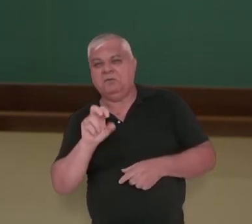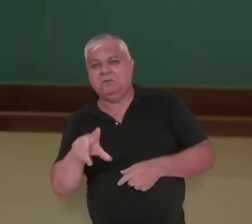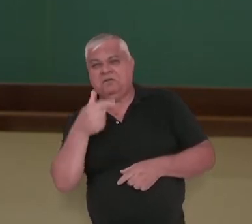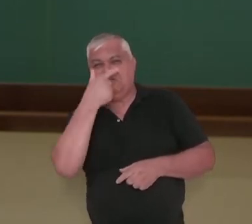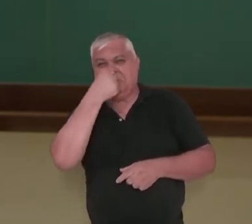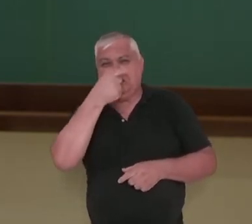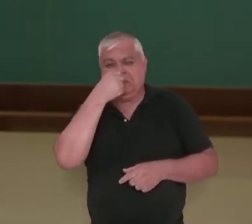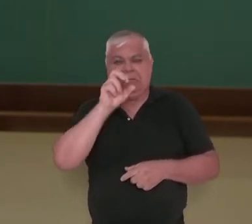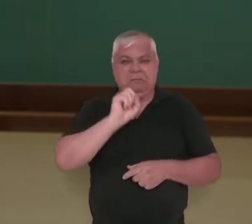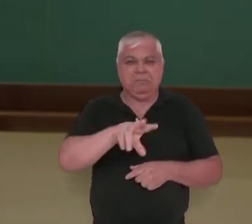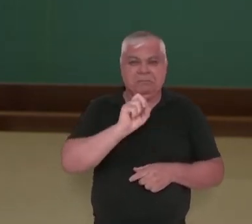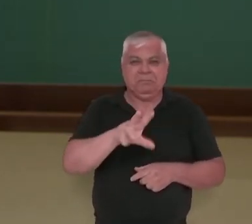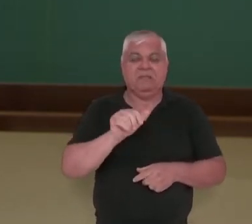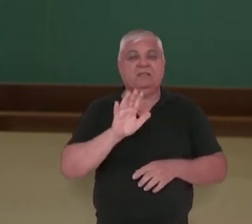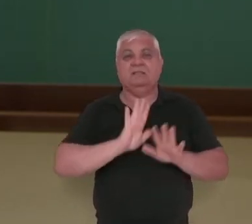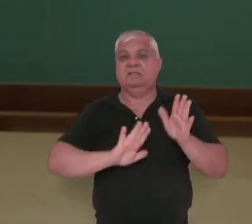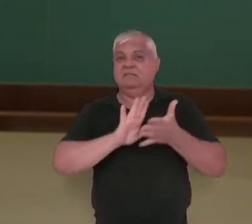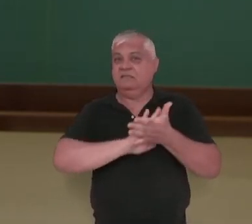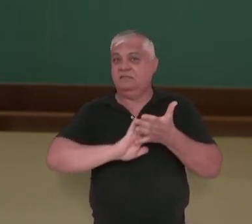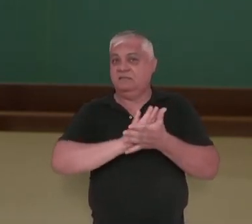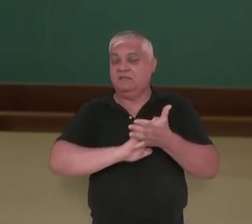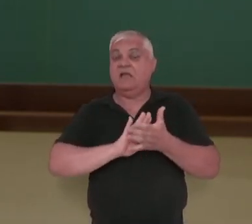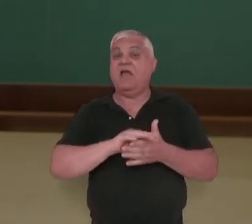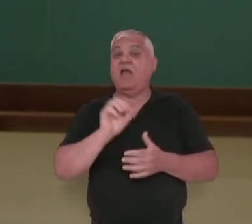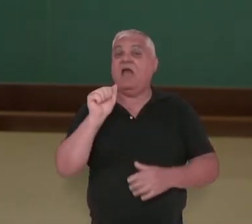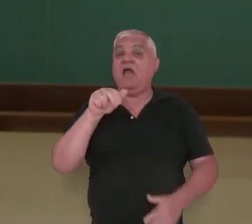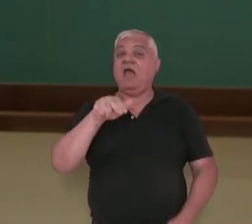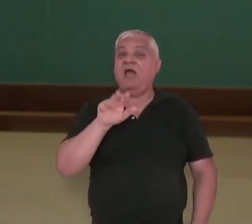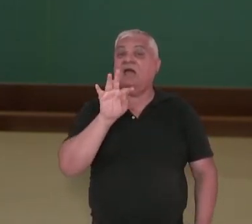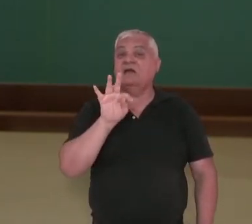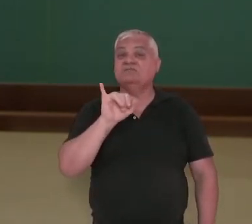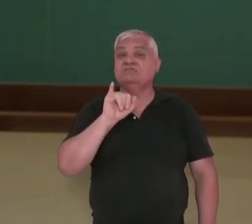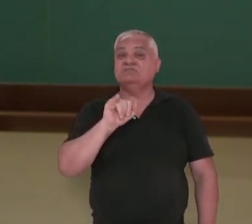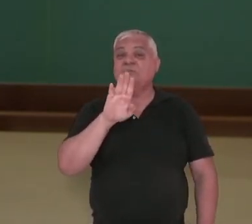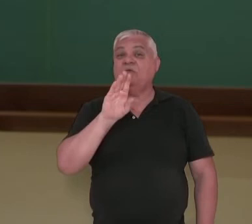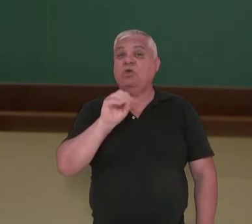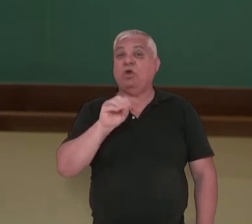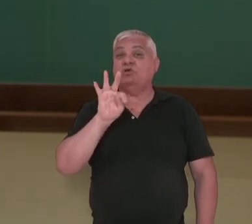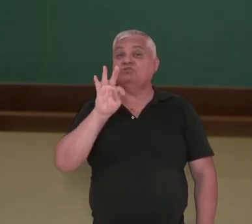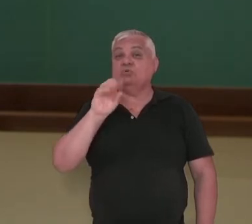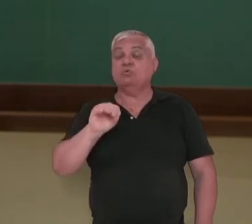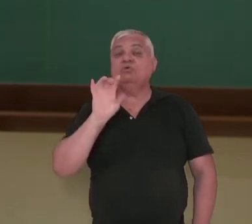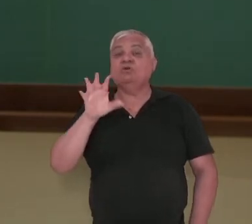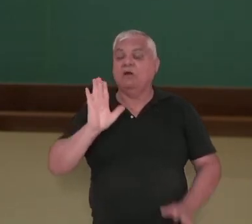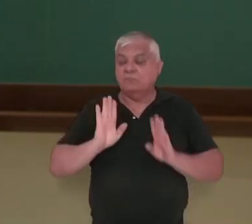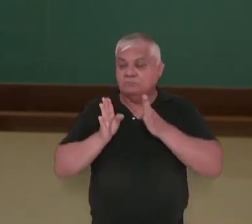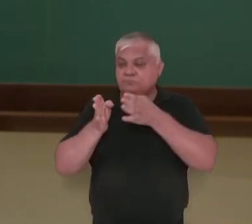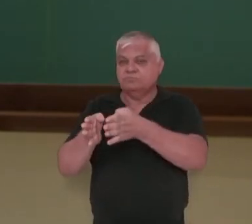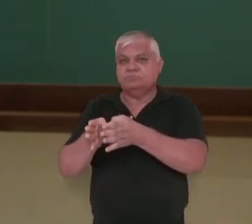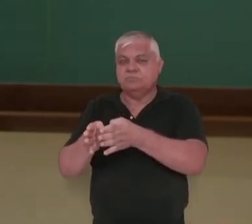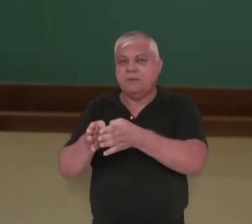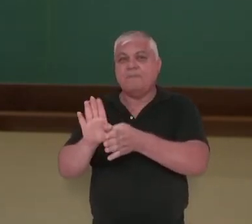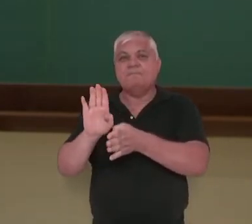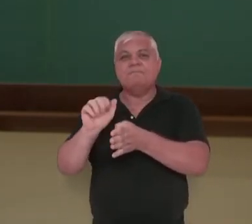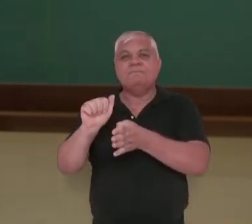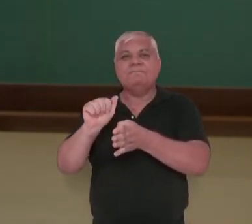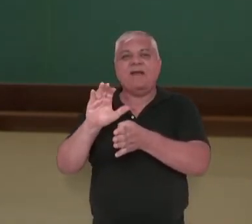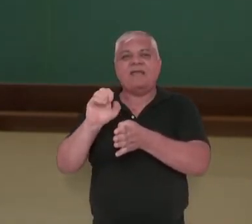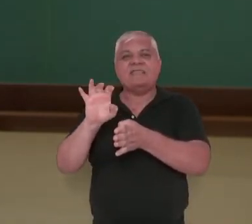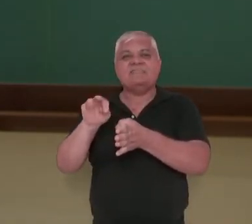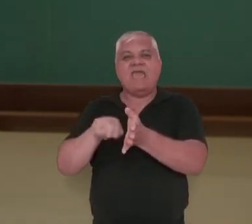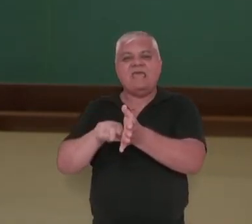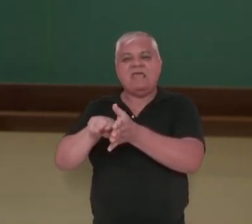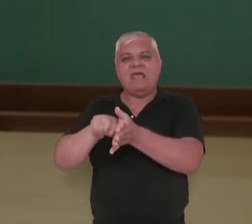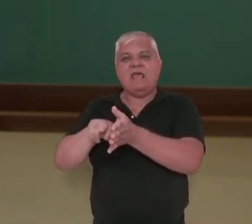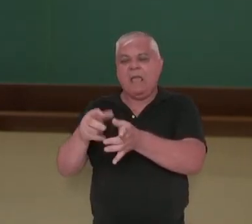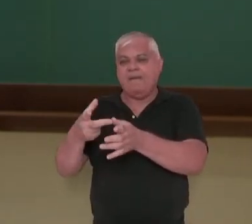as fúngicas, né, e demais infecções. Os antibióticos, eles são eficazes para as bacterioses, as doenças que são